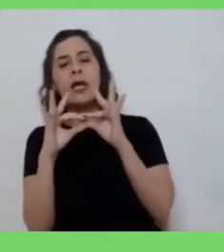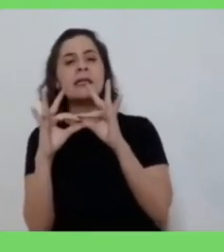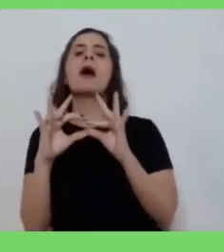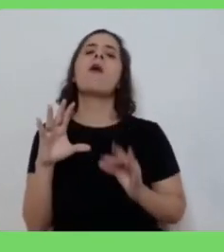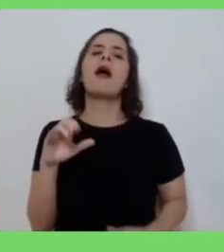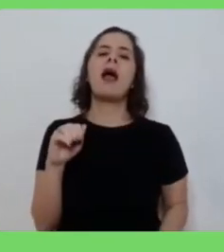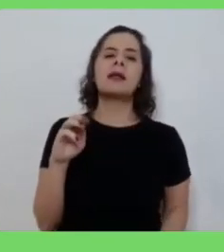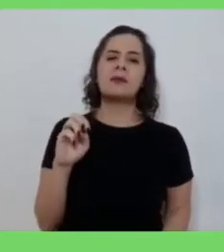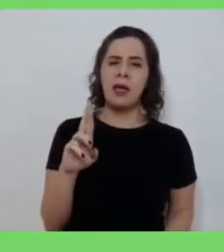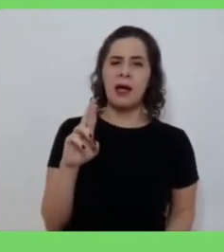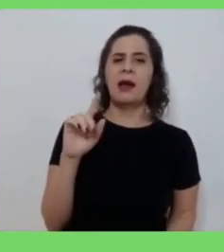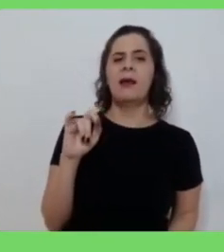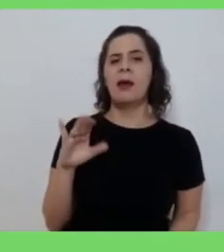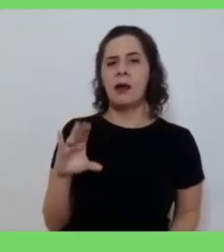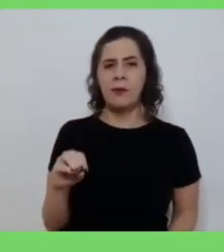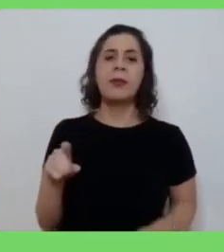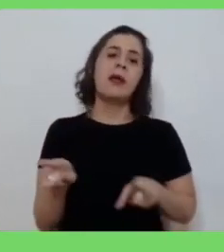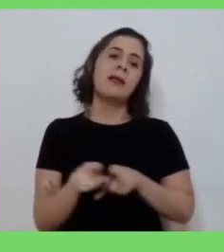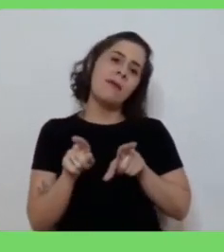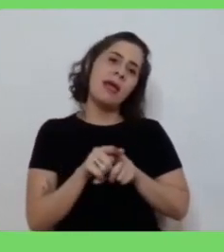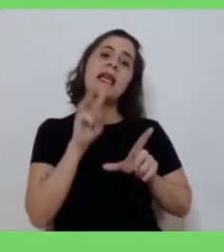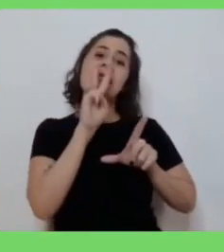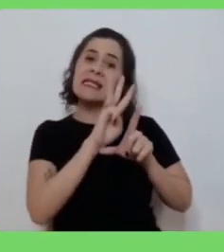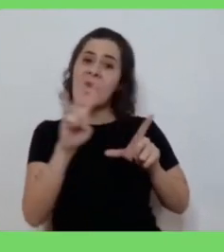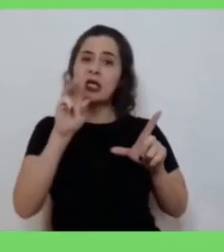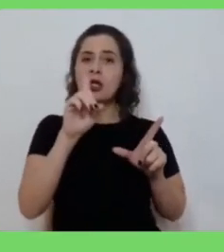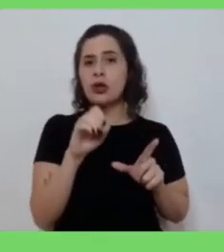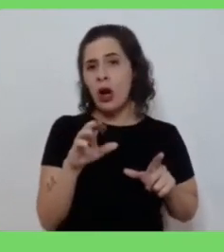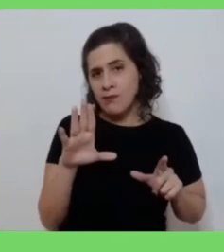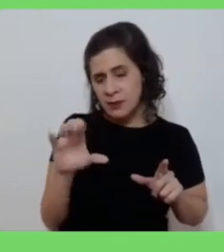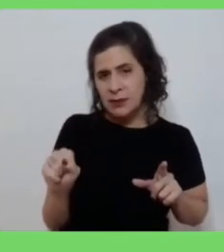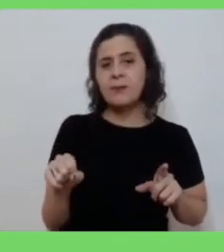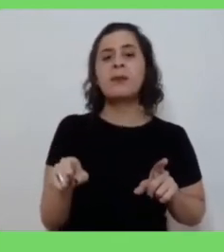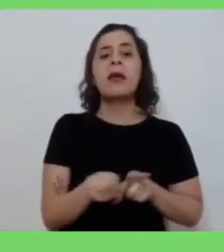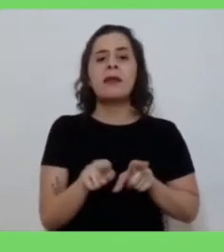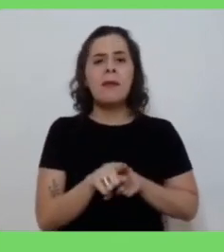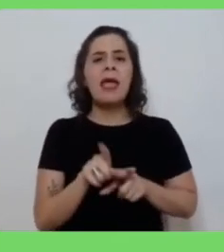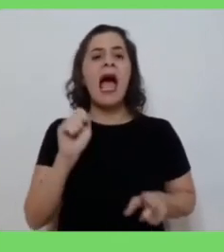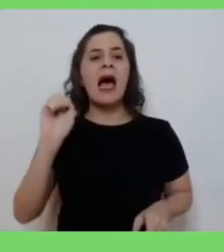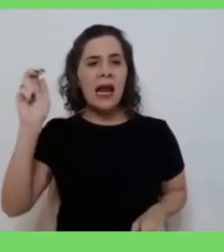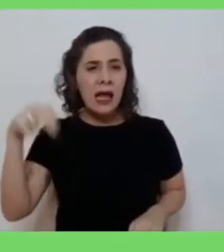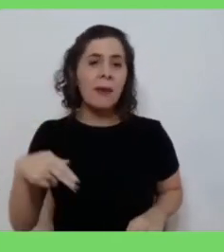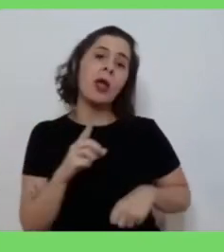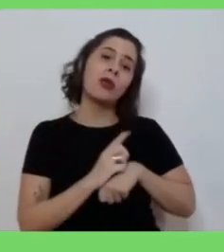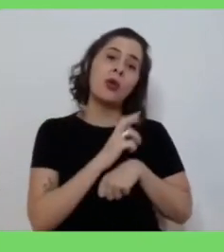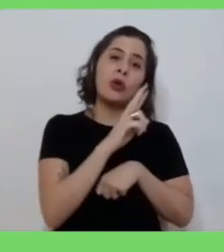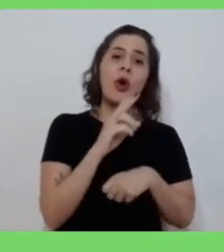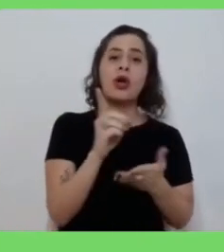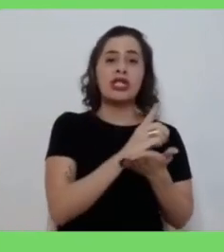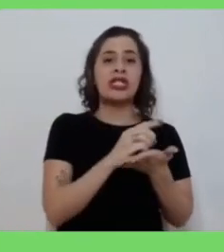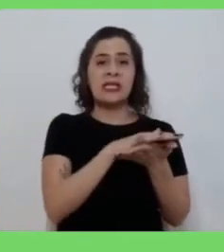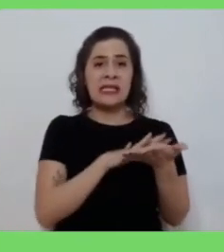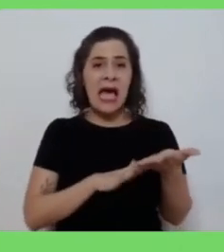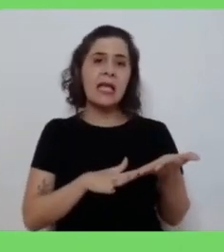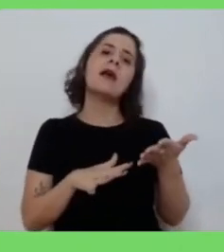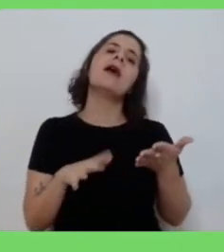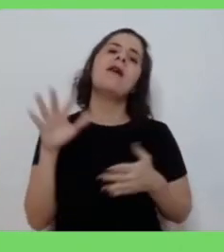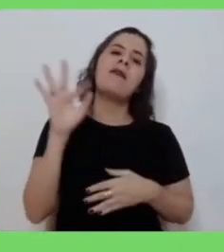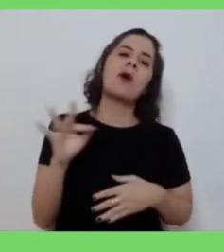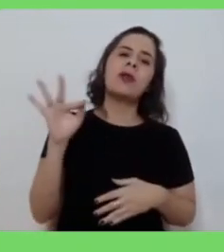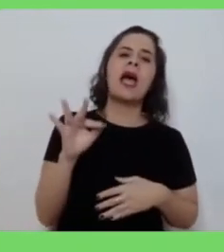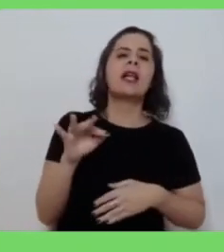drops de jogs e geração Gamer e o Alan hiser da luz é doutor em design pela faculdade de arquitetura e urbanismo da